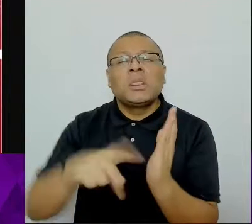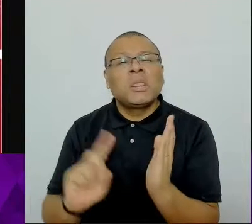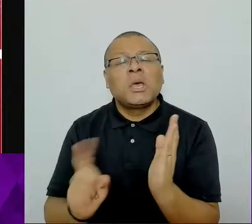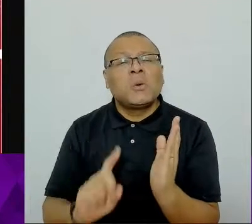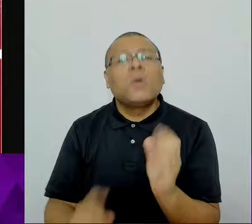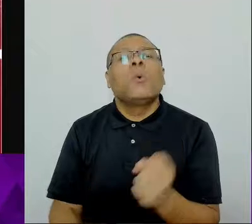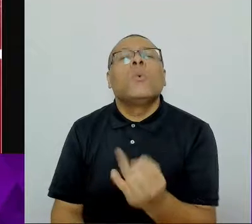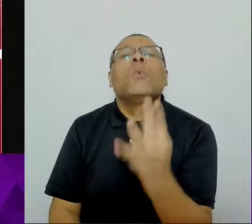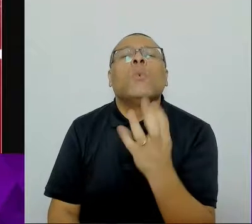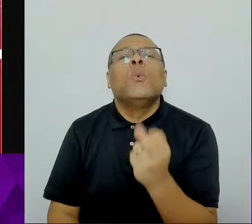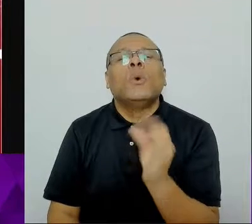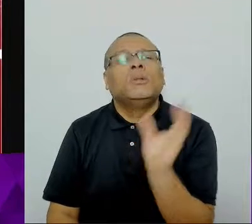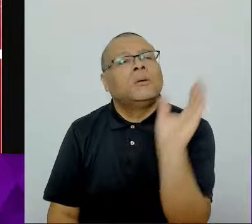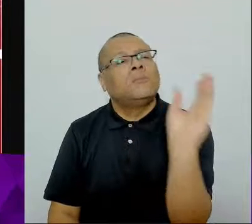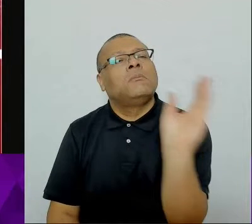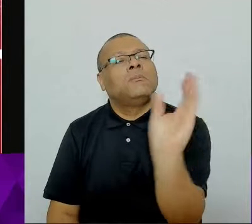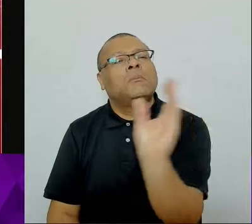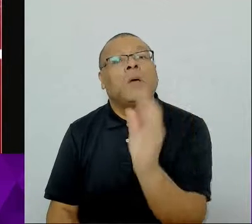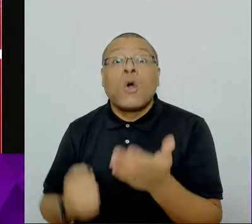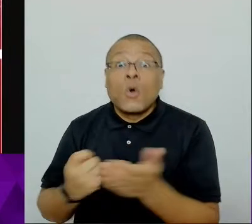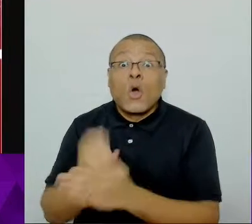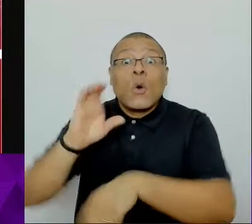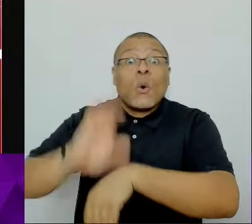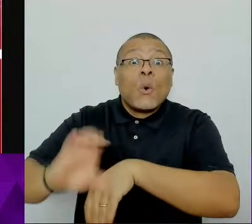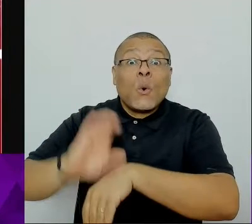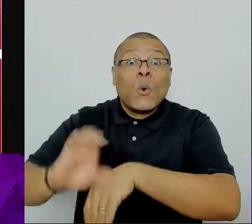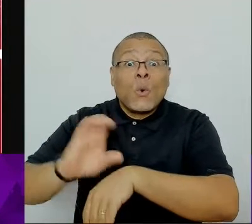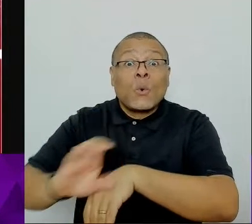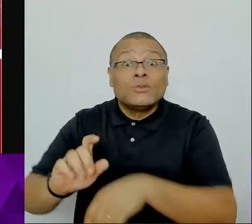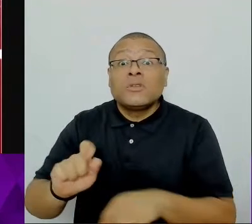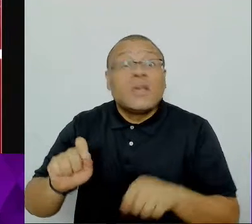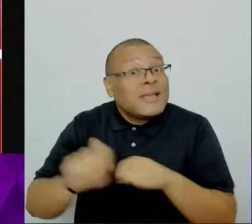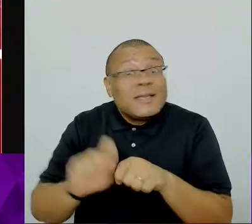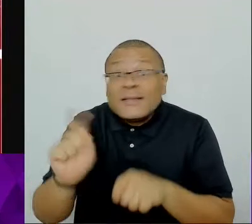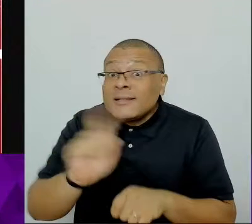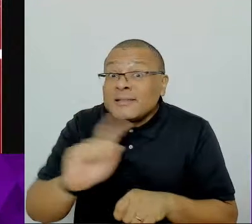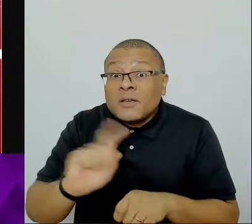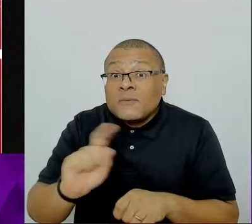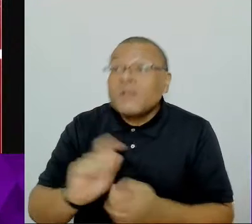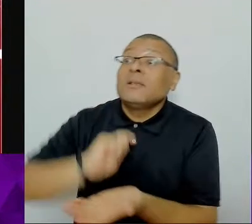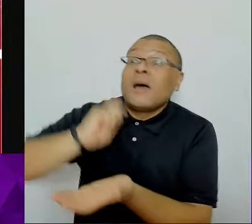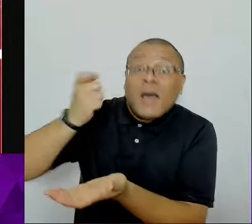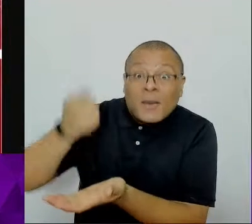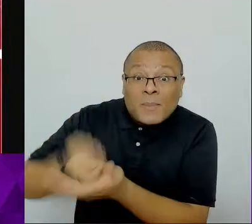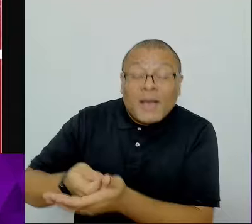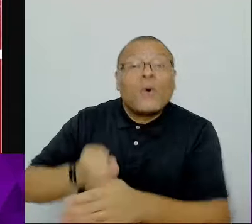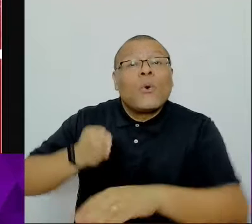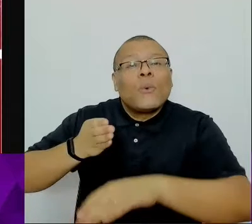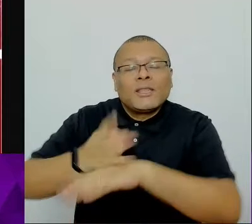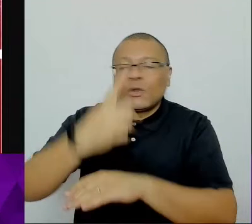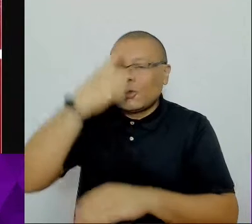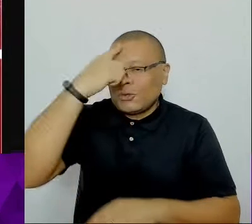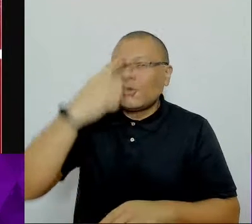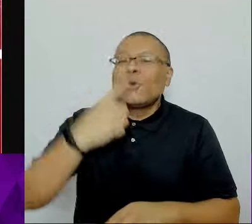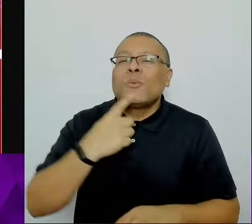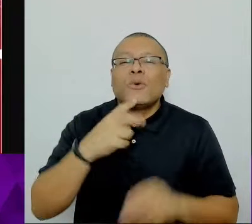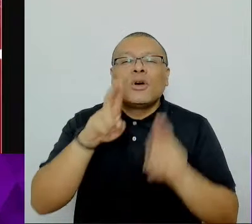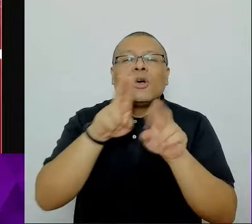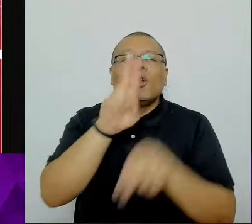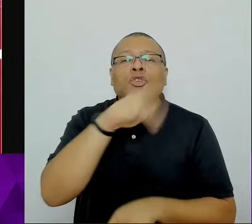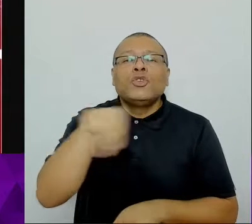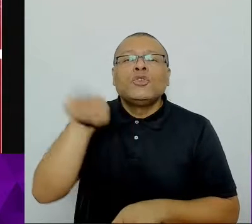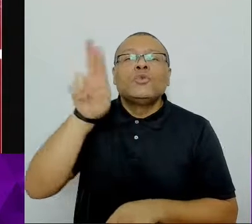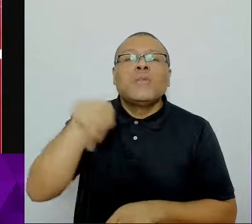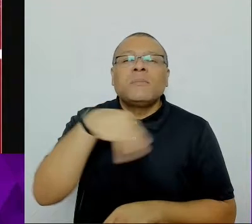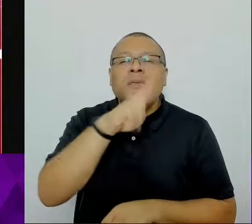Quantas vezes você comprou um curso e não fez o curso? Né? Você entra lá no seu perfil da Udemy, lá tem um monte de curso lá que você